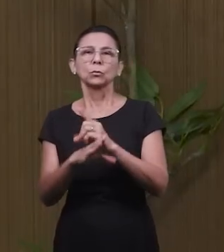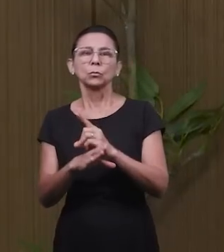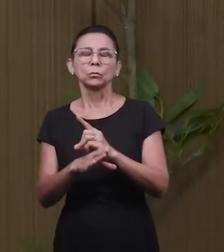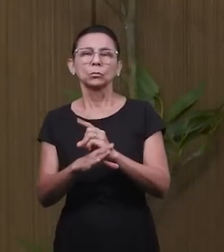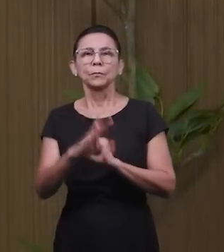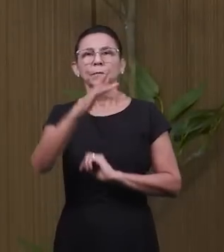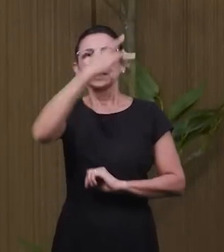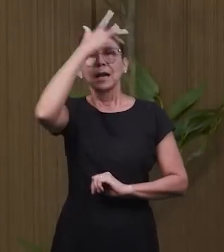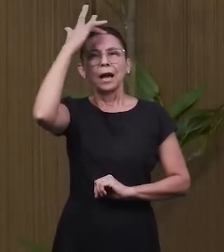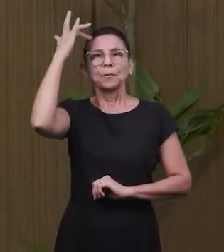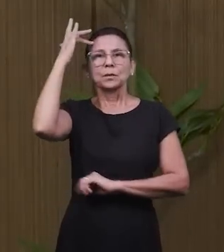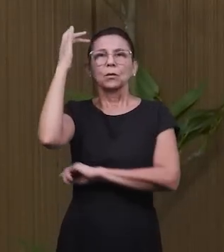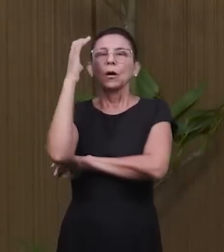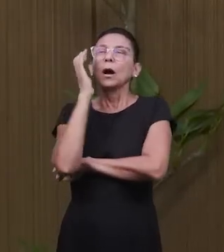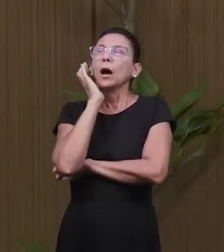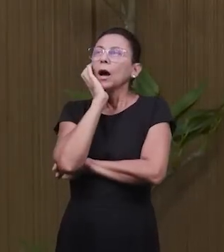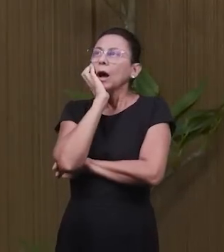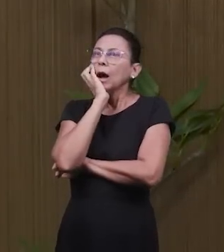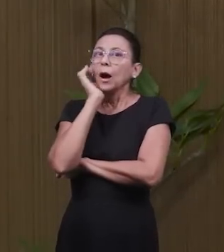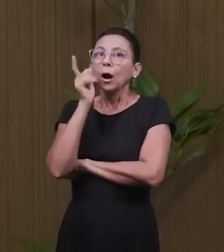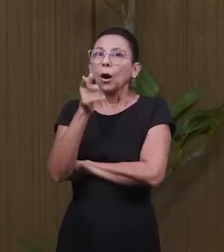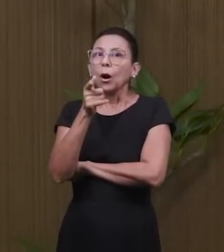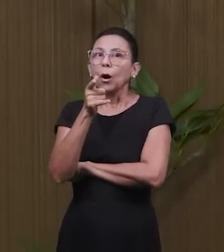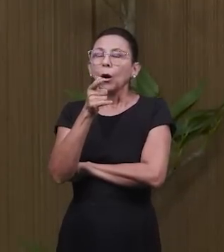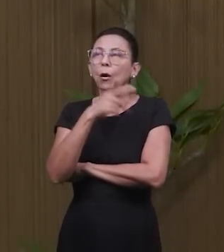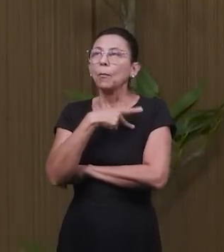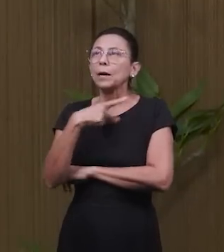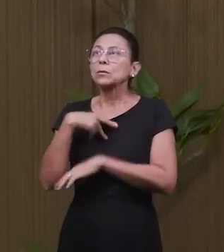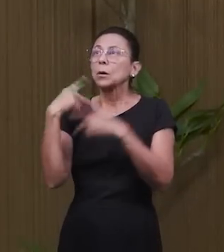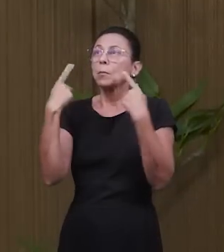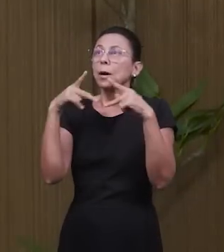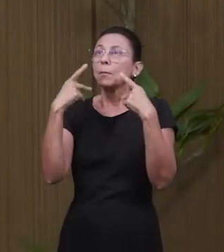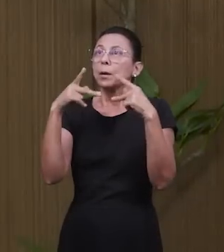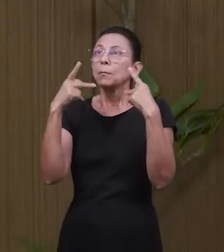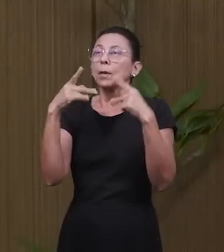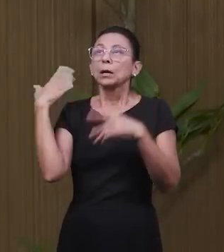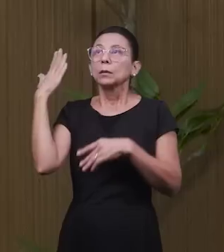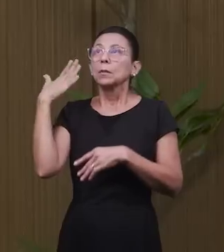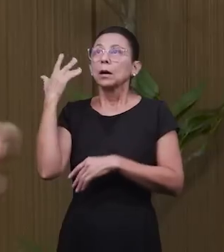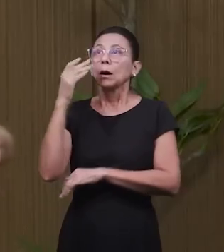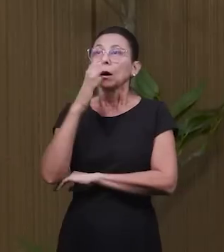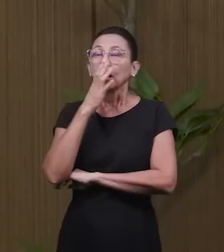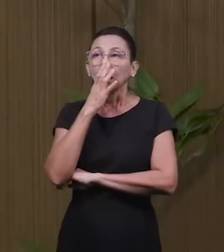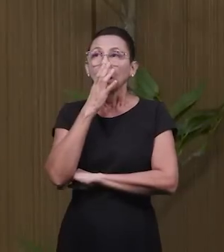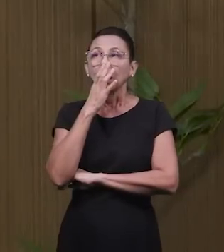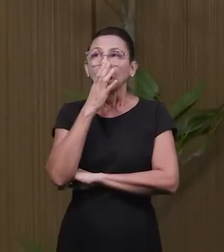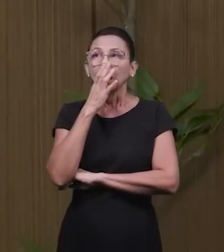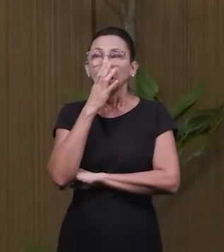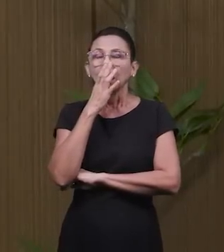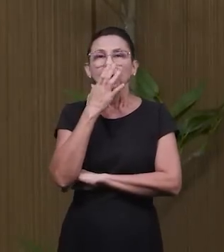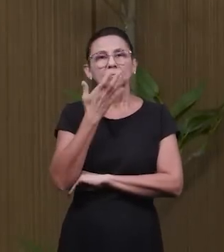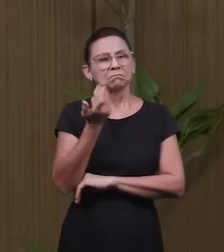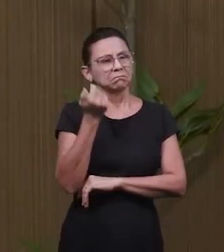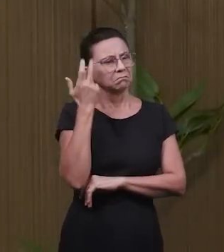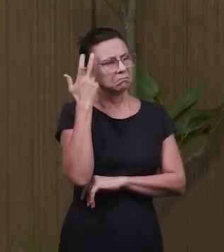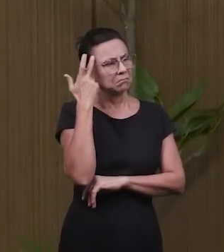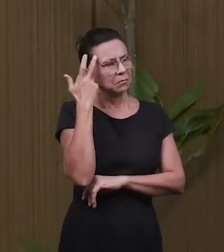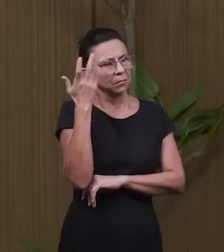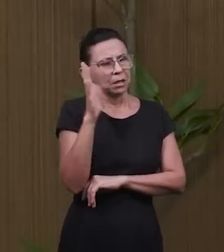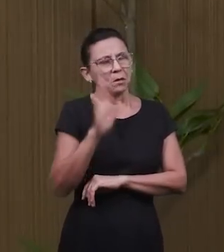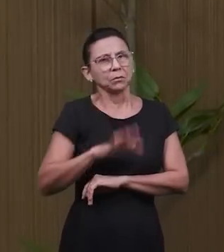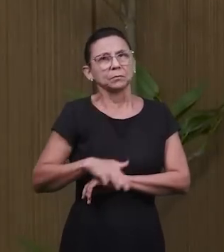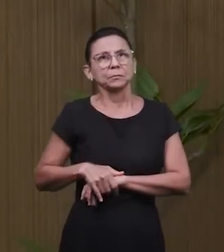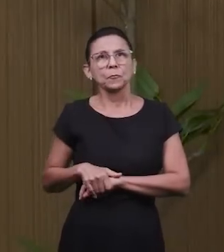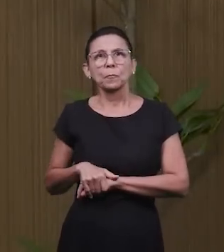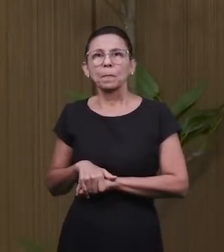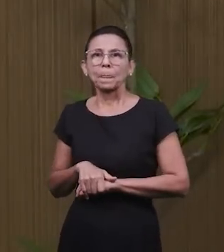maravilhada com o pastor. Ah, que pastor, que sermão, que pregação, que é comum. E você pode botar um grande orador